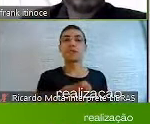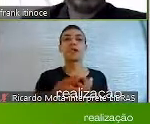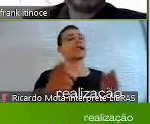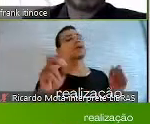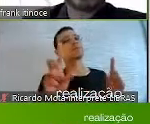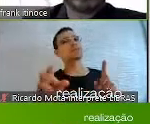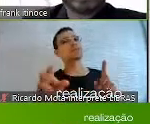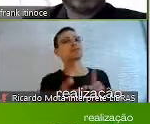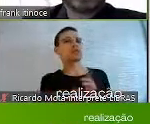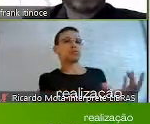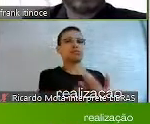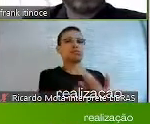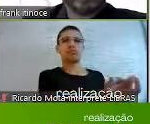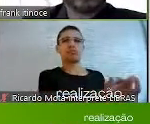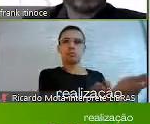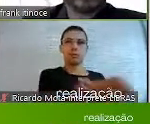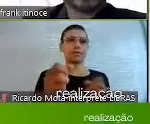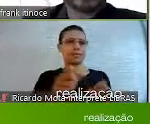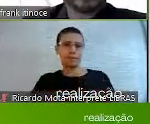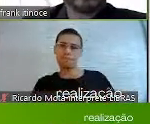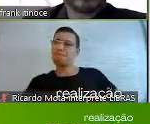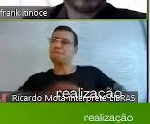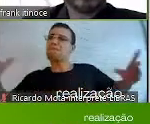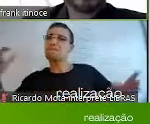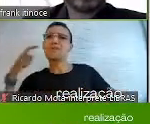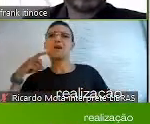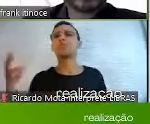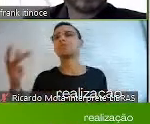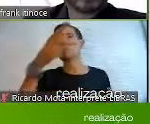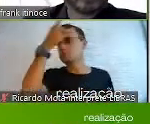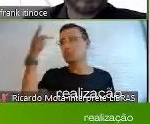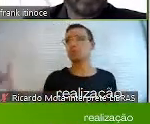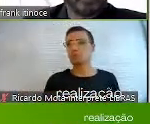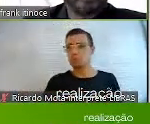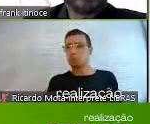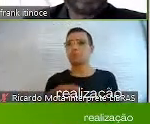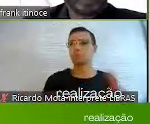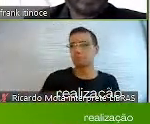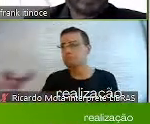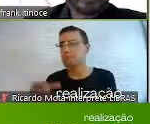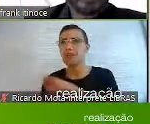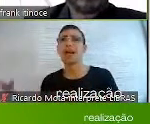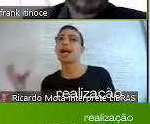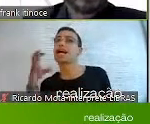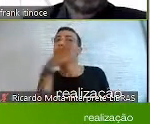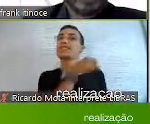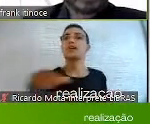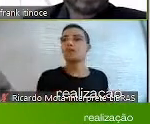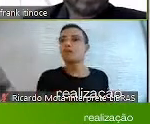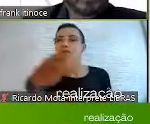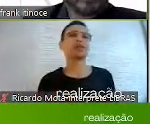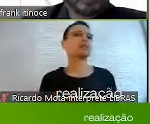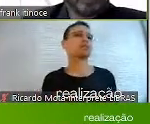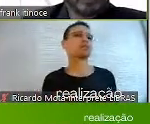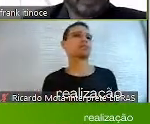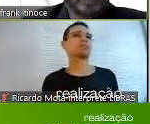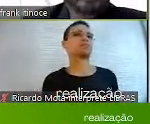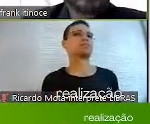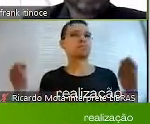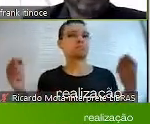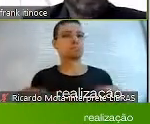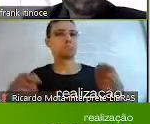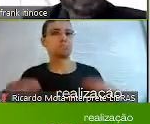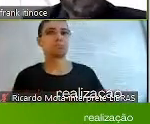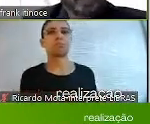mas também outras atividades de salvamento e defesa civil no estado de São Paulo. Então, dessa lei